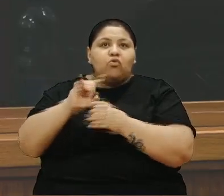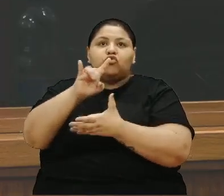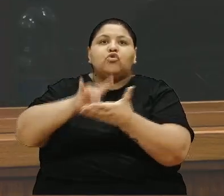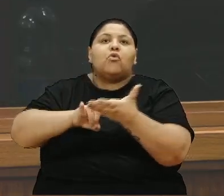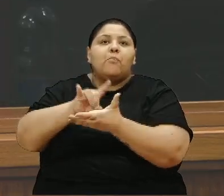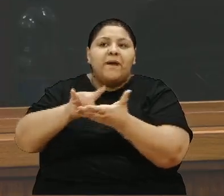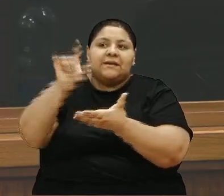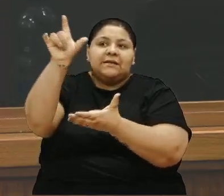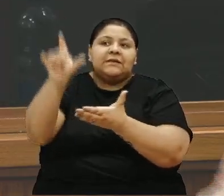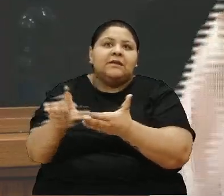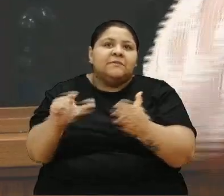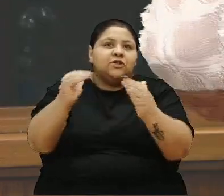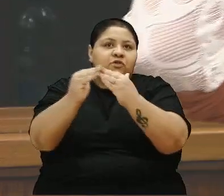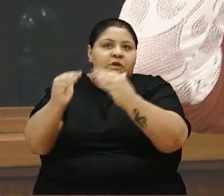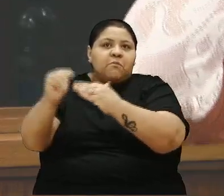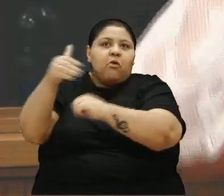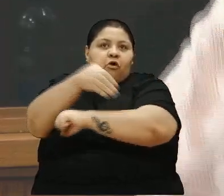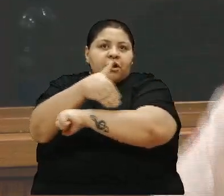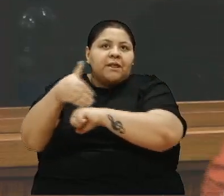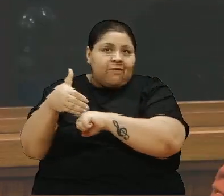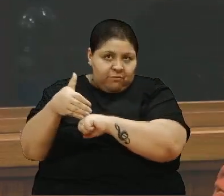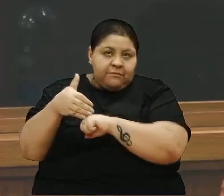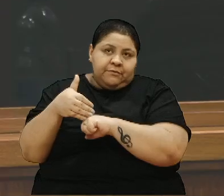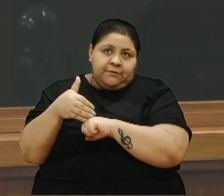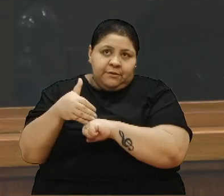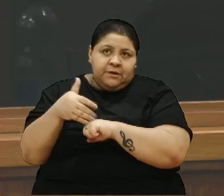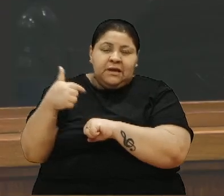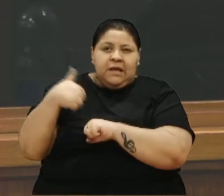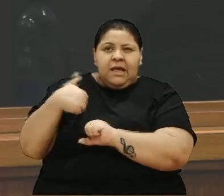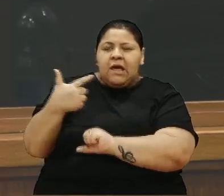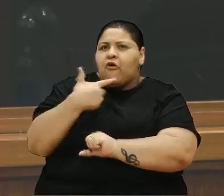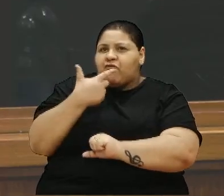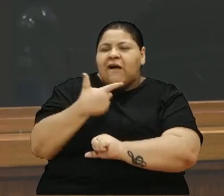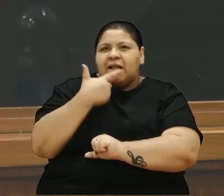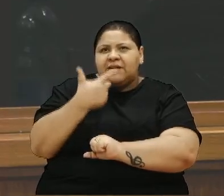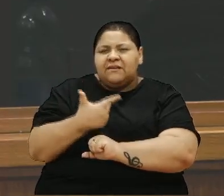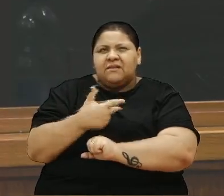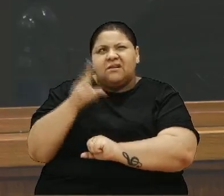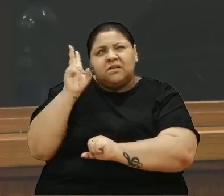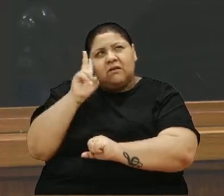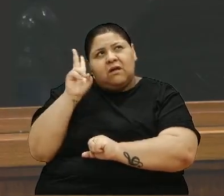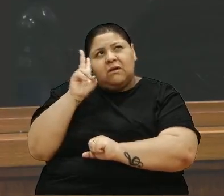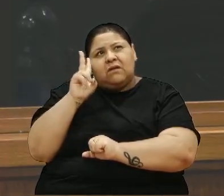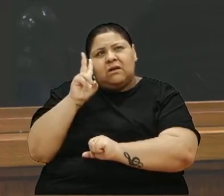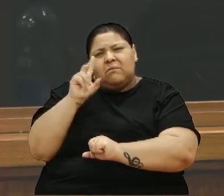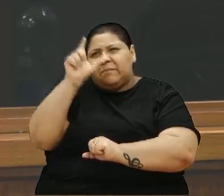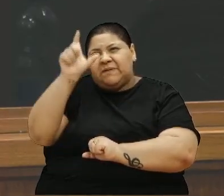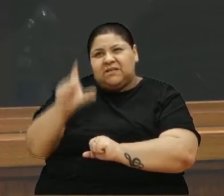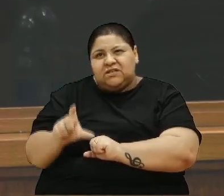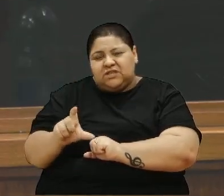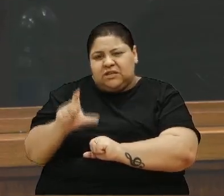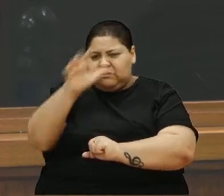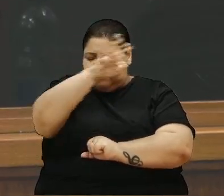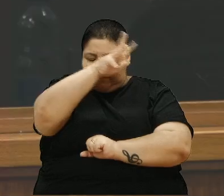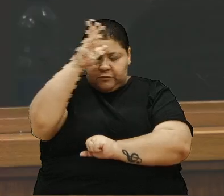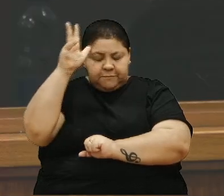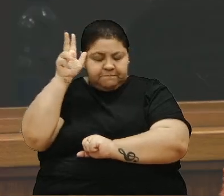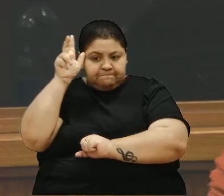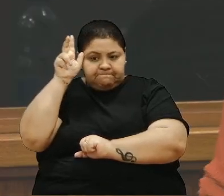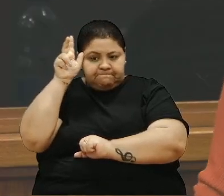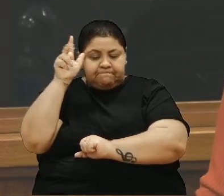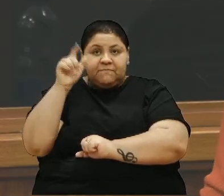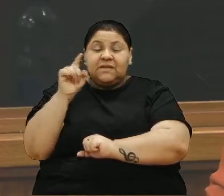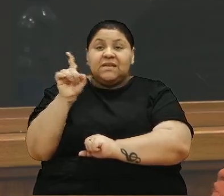documentos e os pertences. E eu comentei, não lembro com quem ali do executivo, que